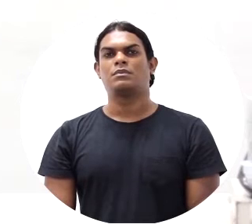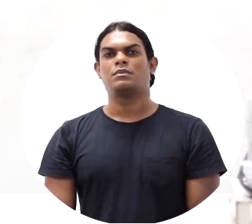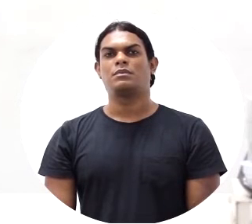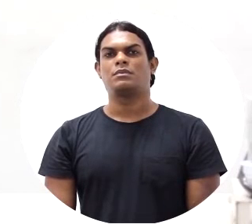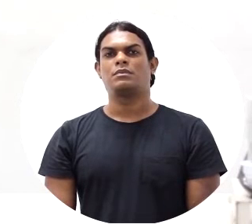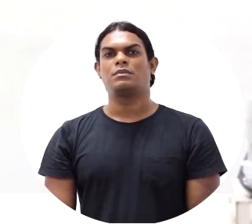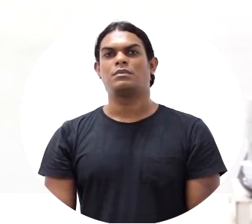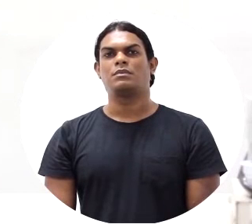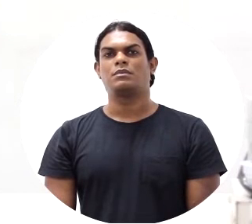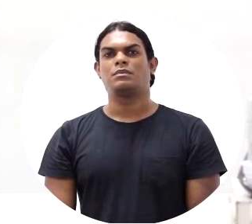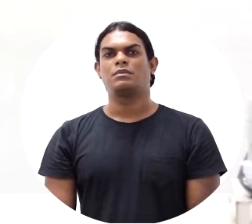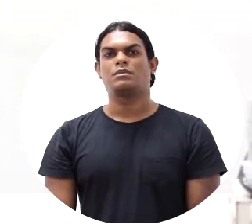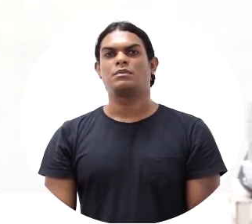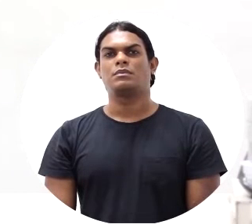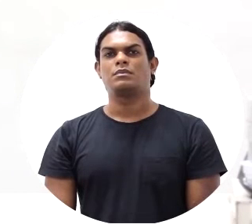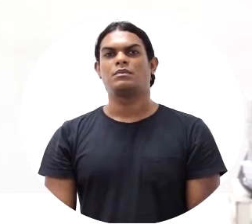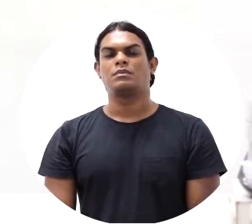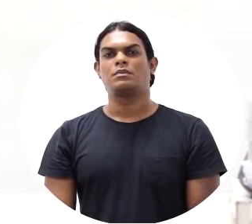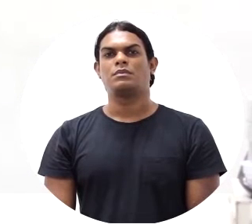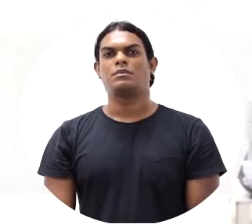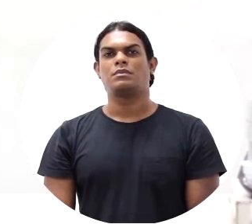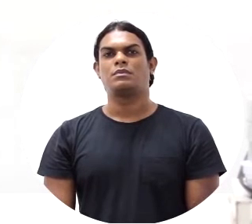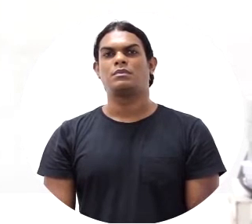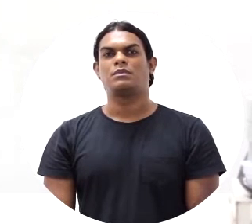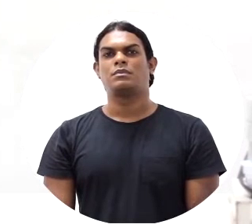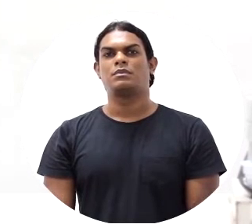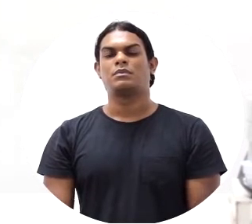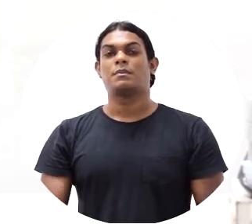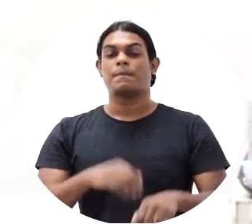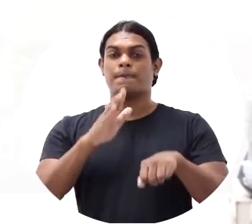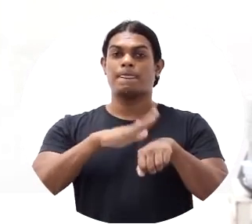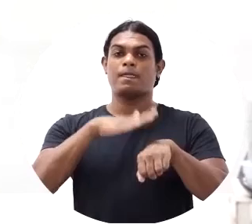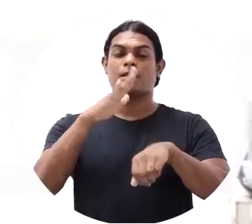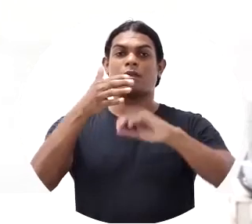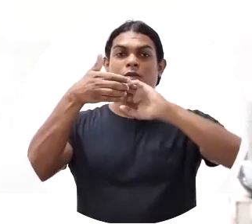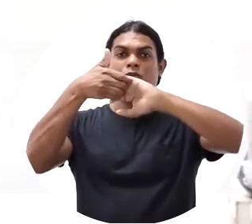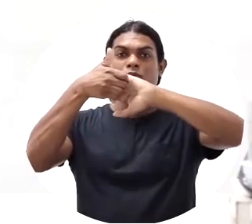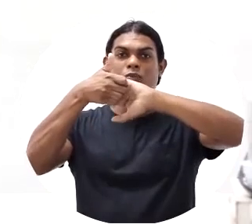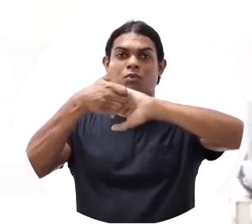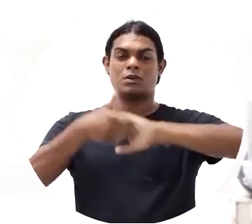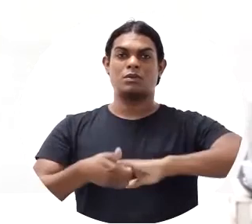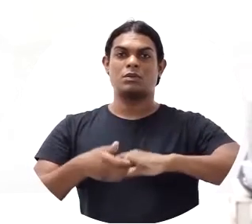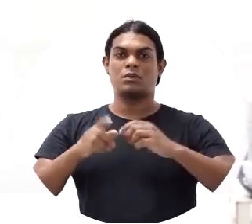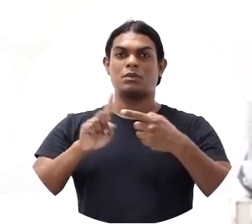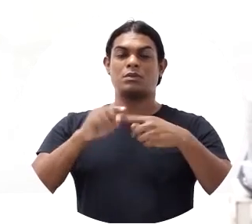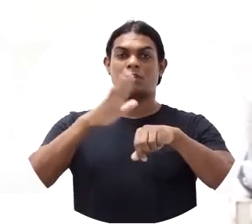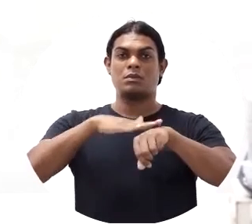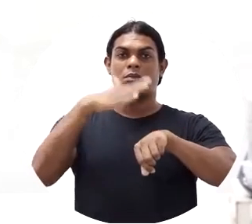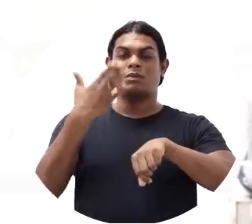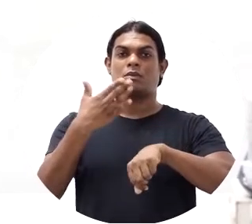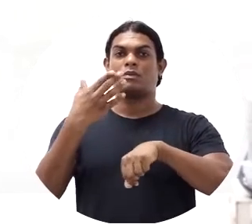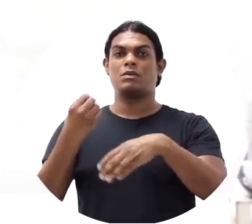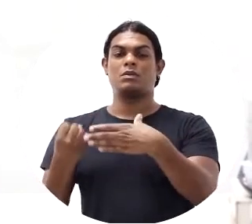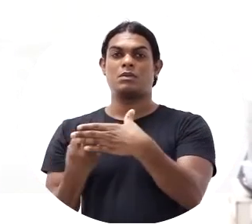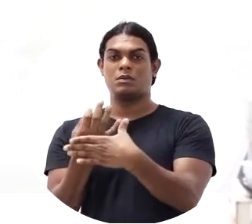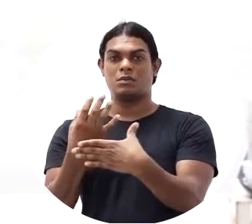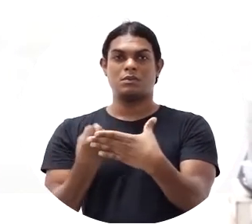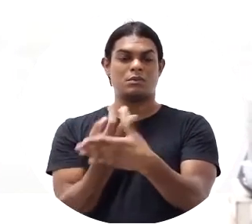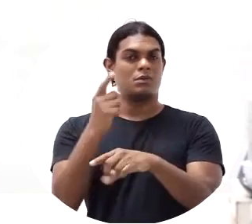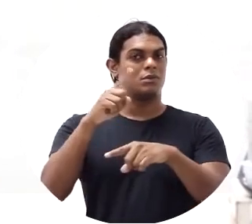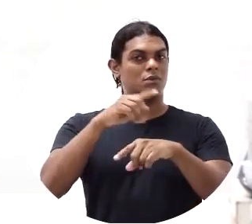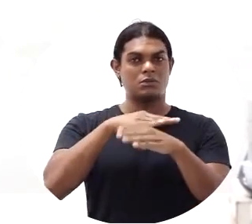para melhoria da qualidade e produtividade de todo o processo de transporte e distribuição. É também um roteirizador.